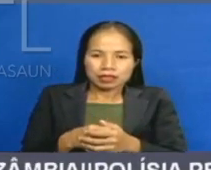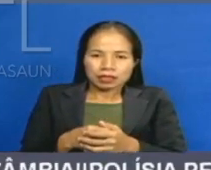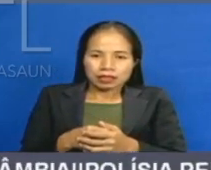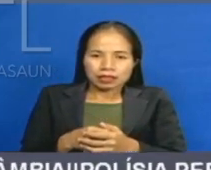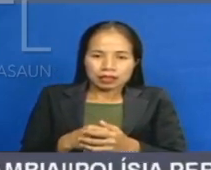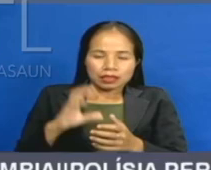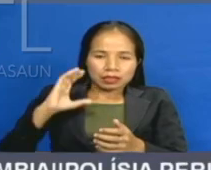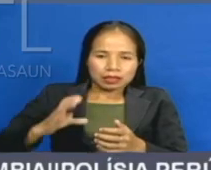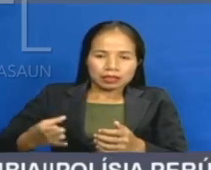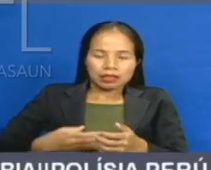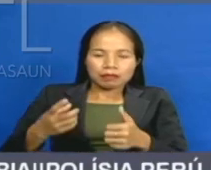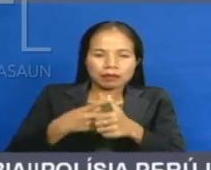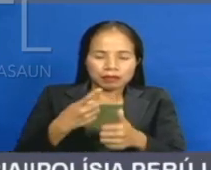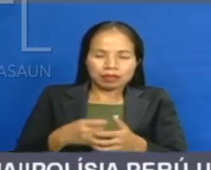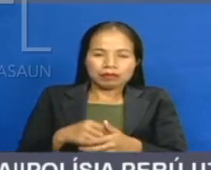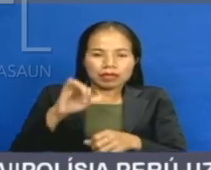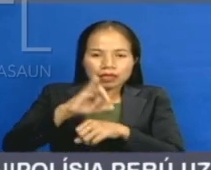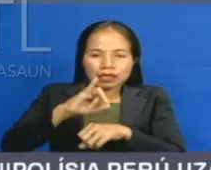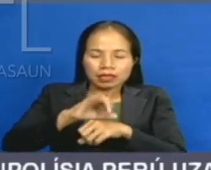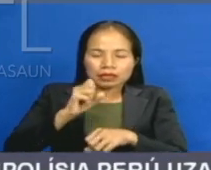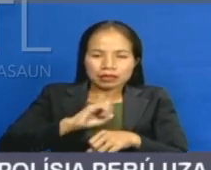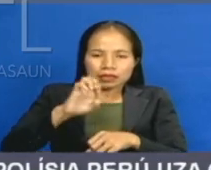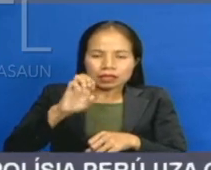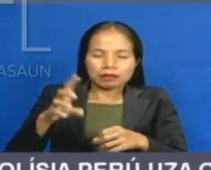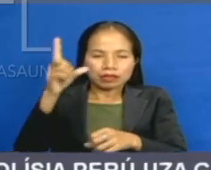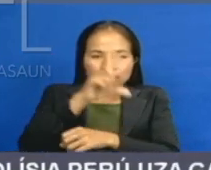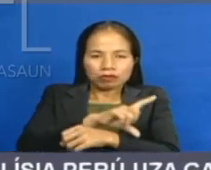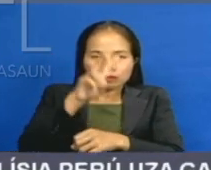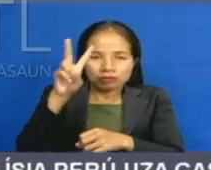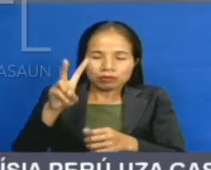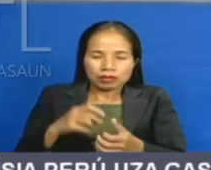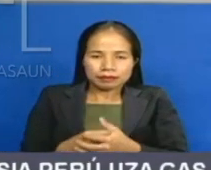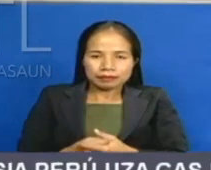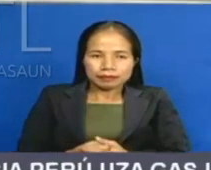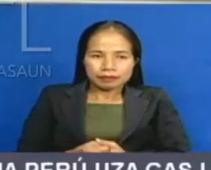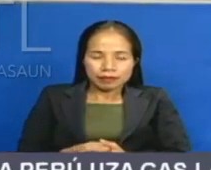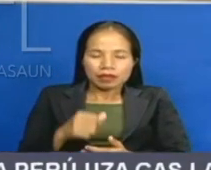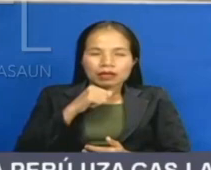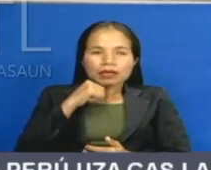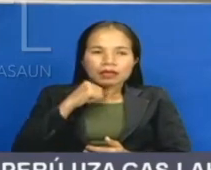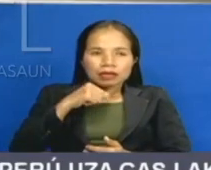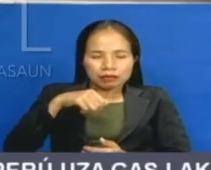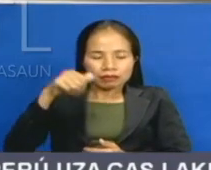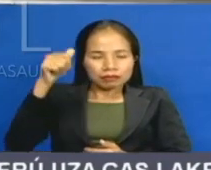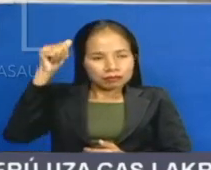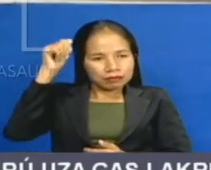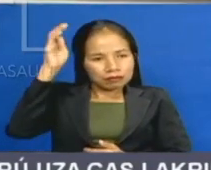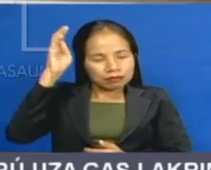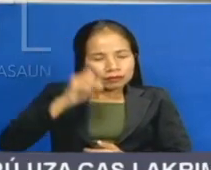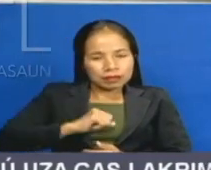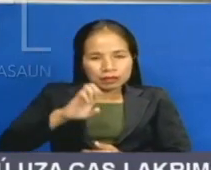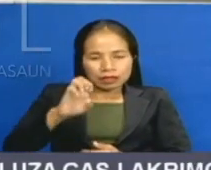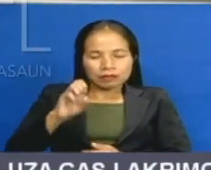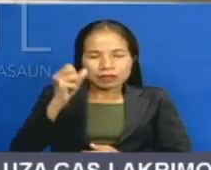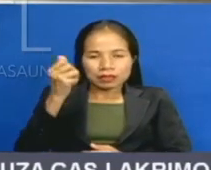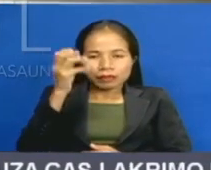à paróquia Nossa Senhora da Assunção Same durante a Lorong Rua. Padre Paroco, Paroco Nossa Senhora da Assunção Same, Sabino